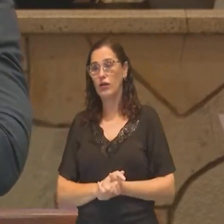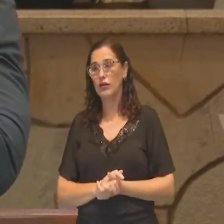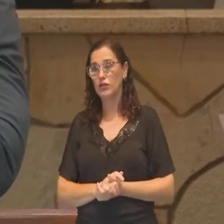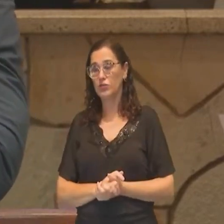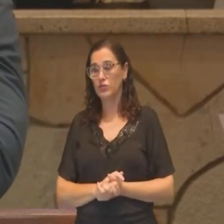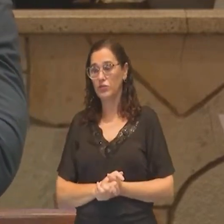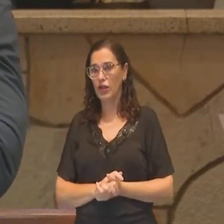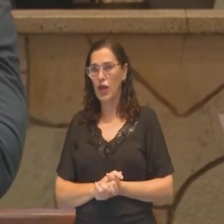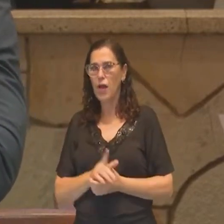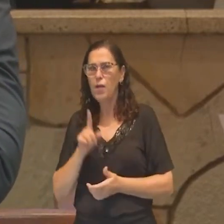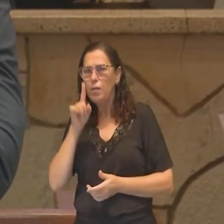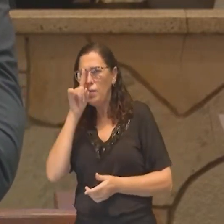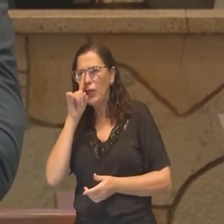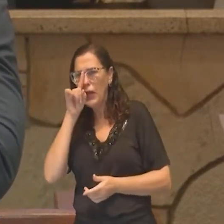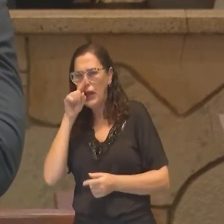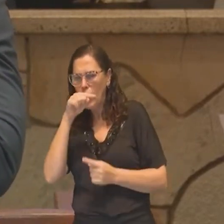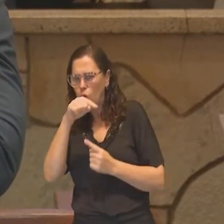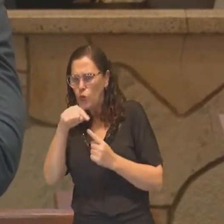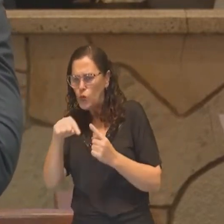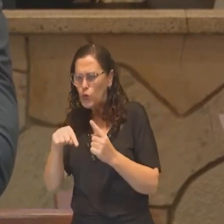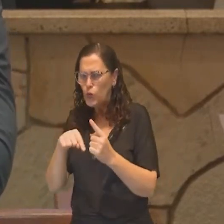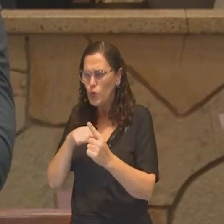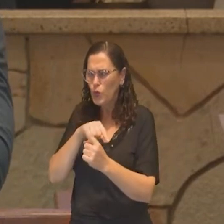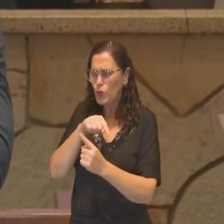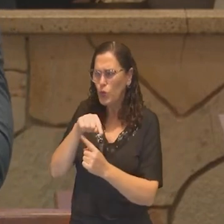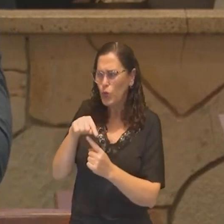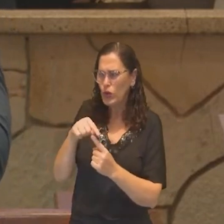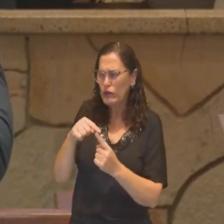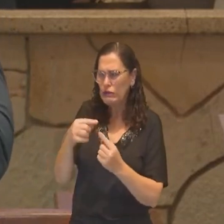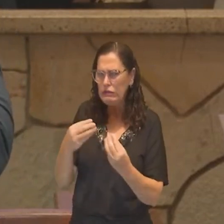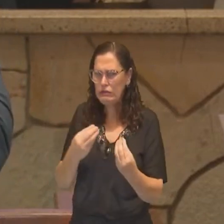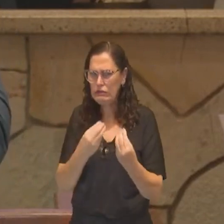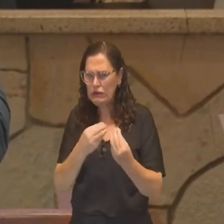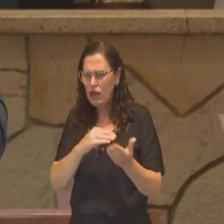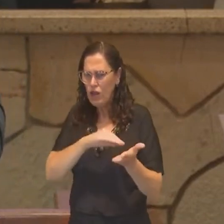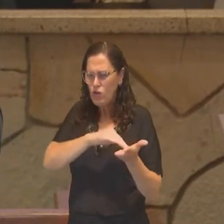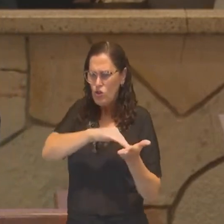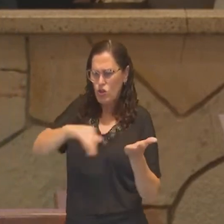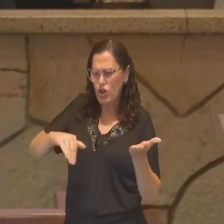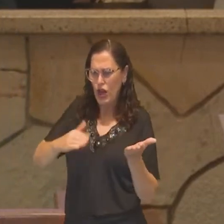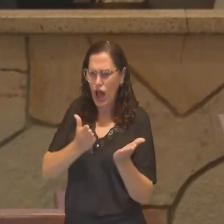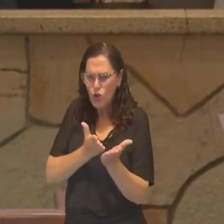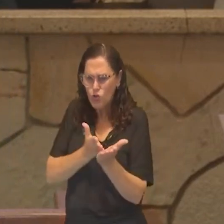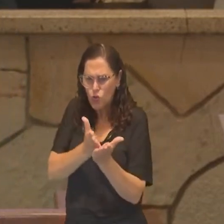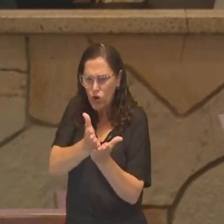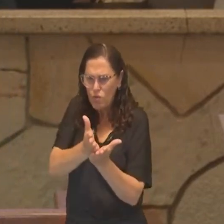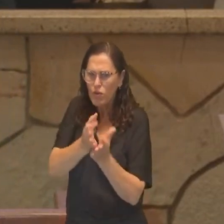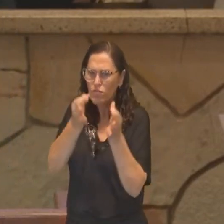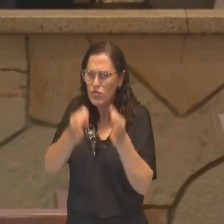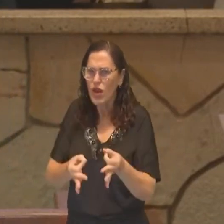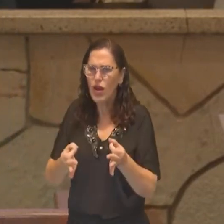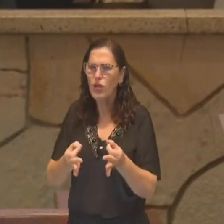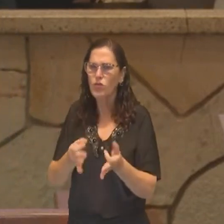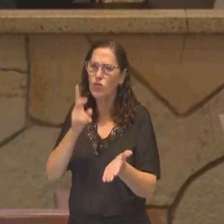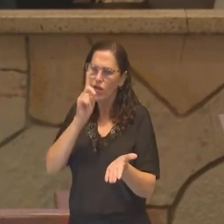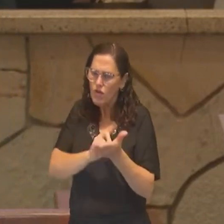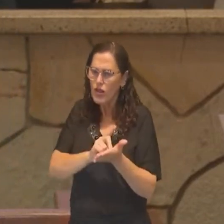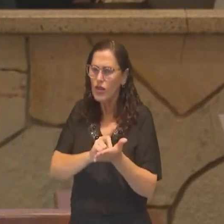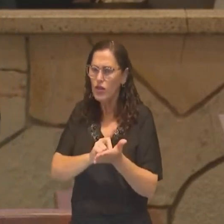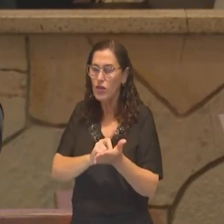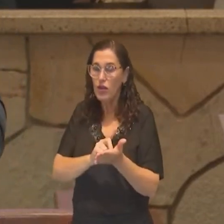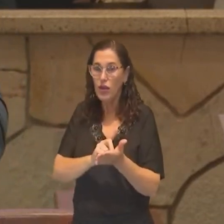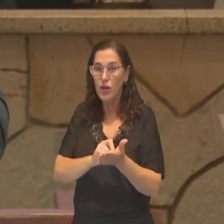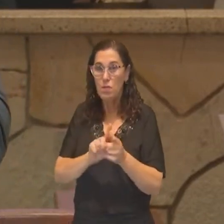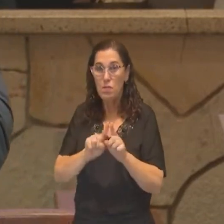tantos os perigos que nos cercam, que tentam nos afastar do caminho da verdade, mas que o nosso